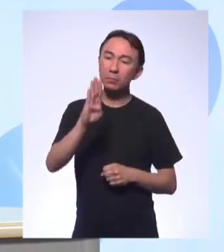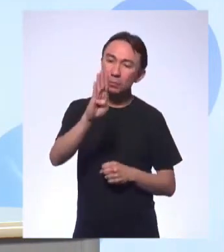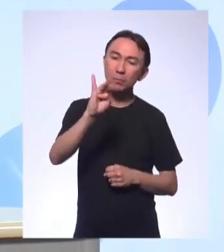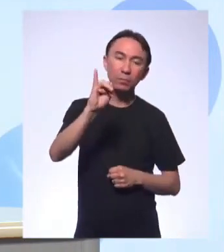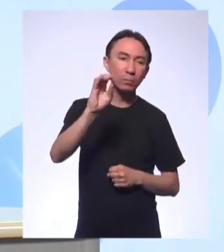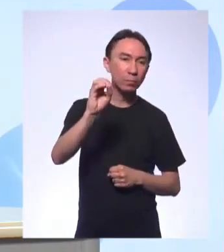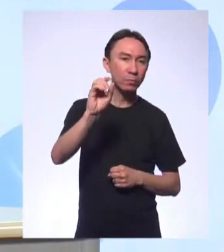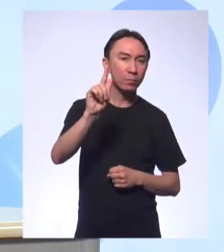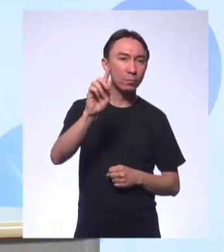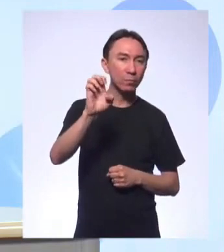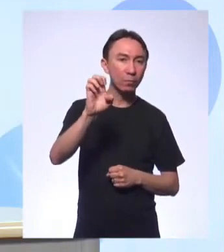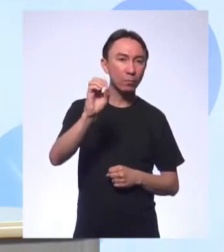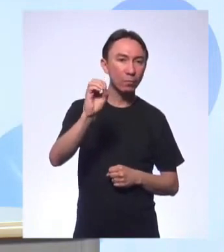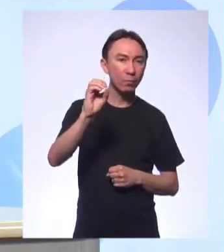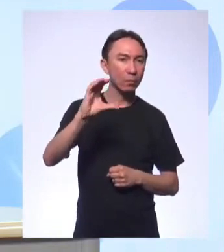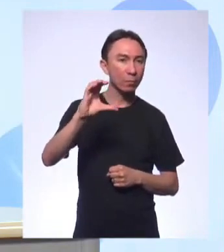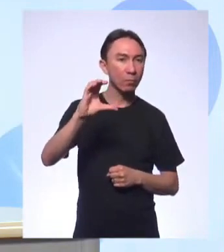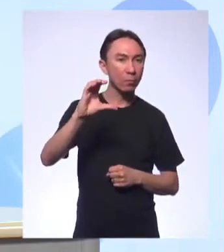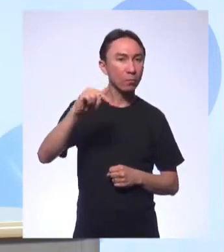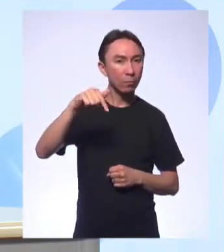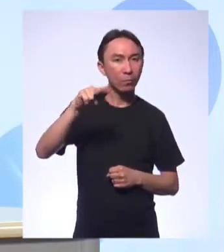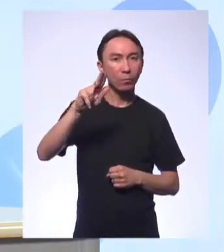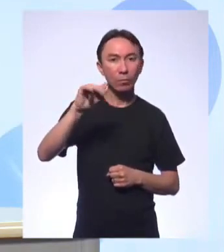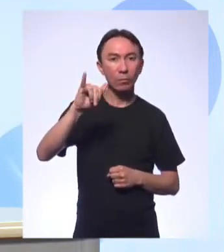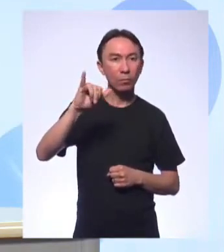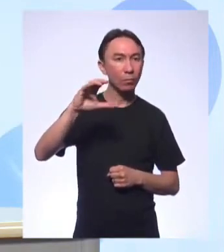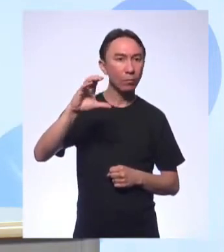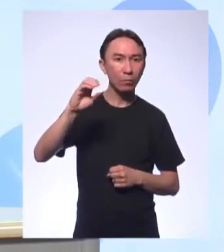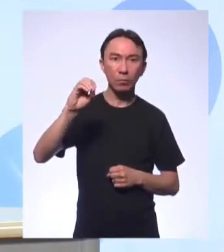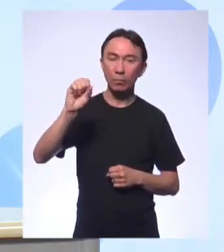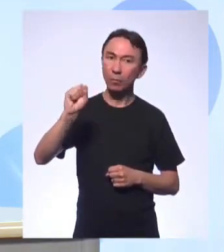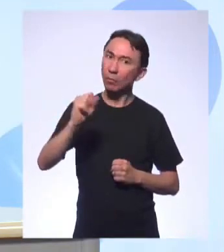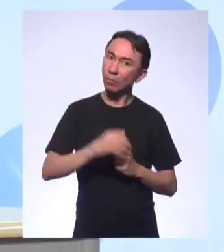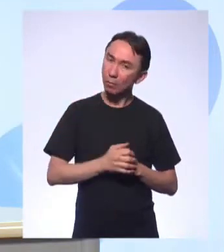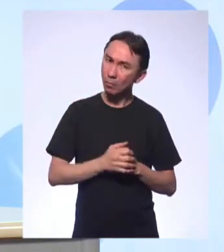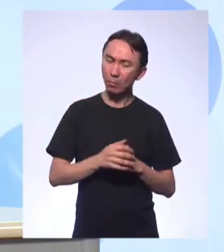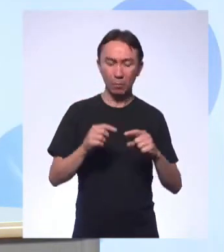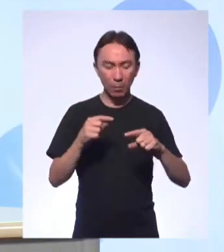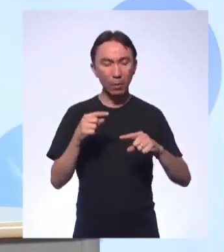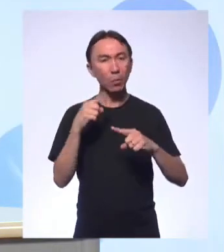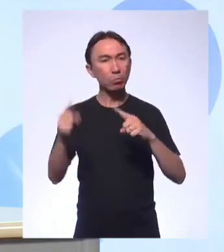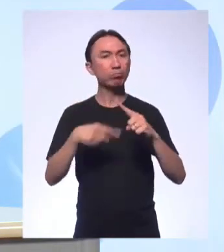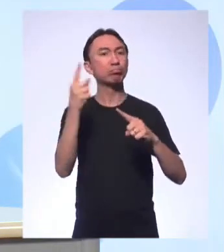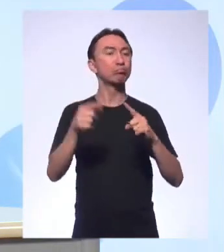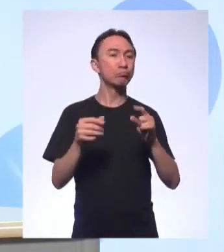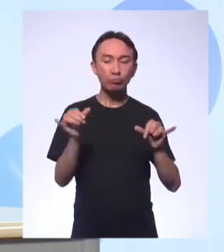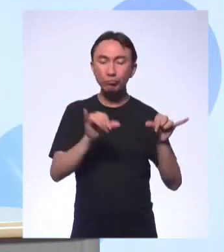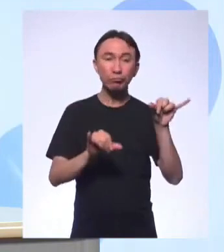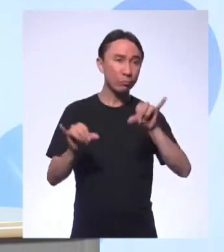nós vamos trabalhar hoje vai ser poluição, perturbações da biosfera, ciclos